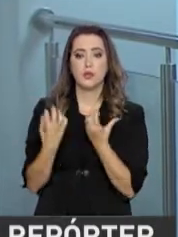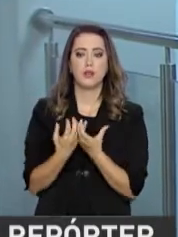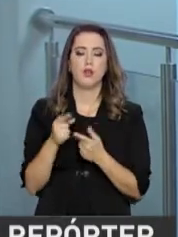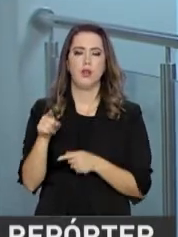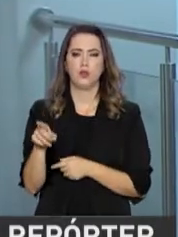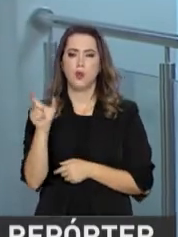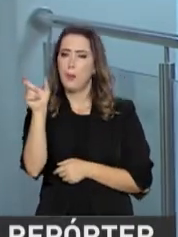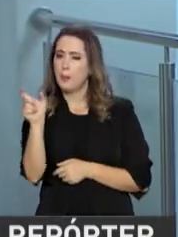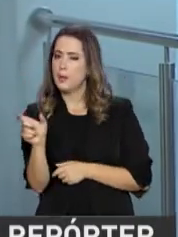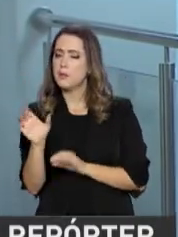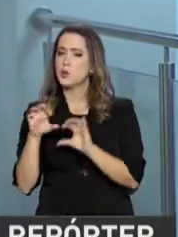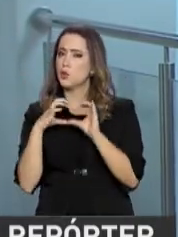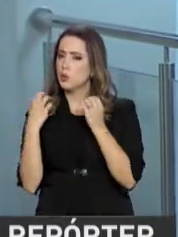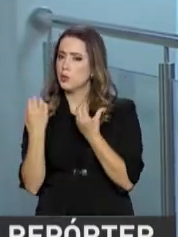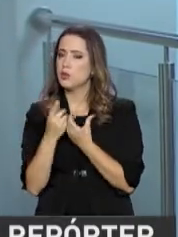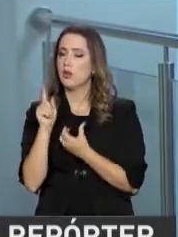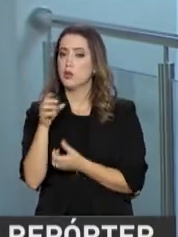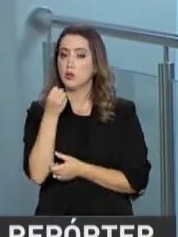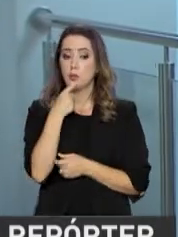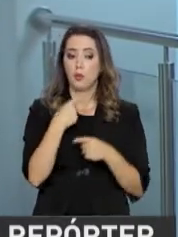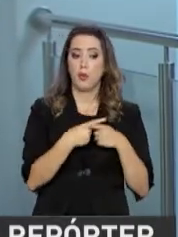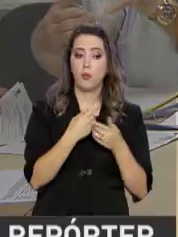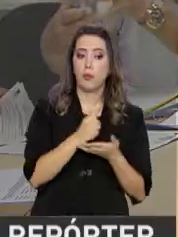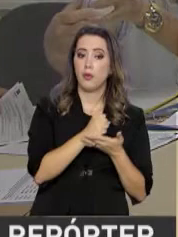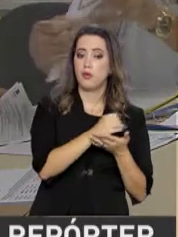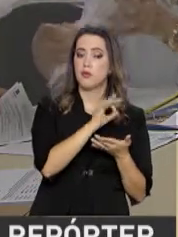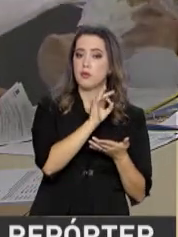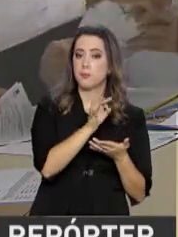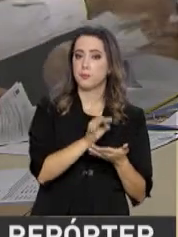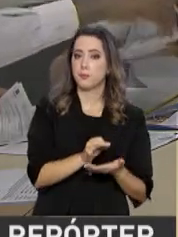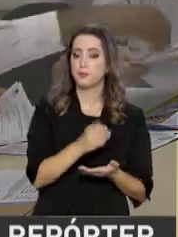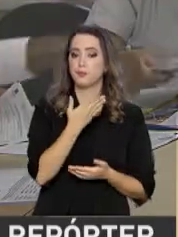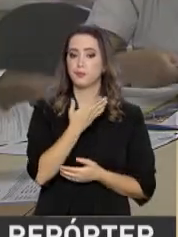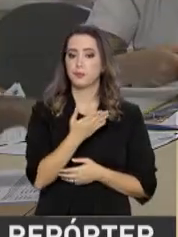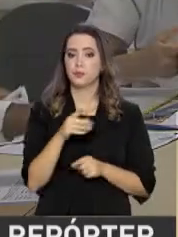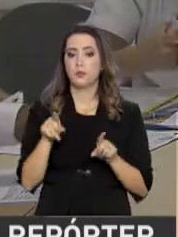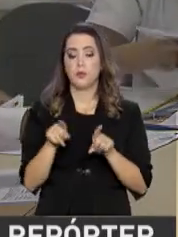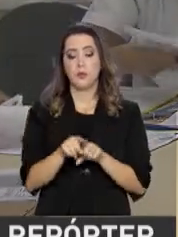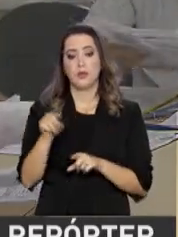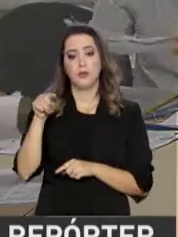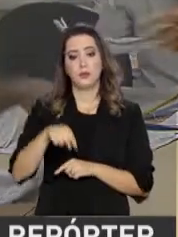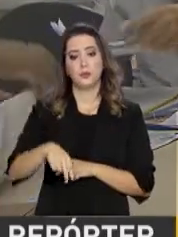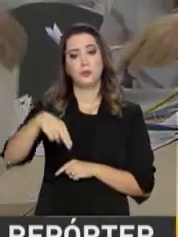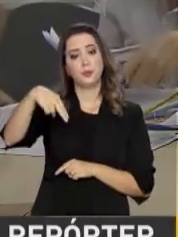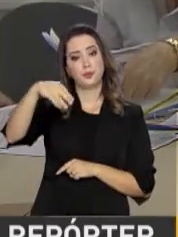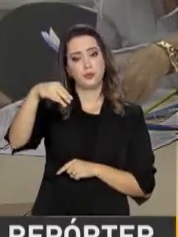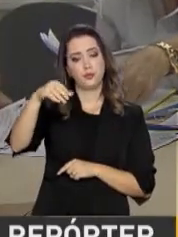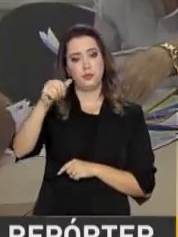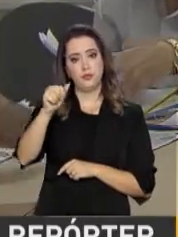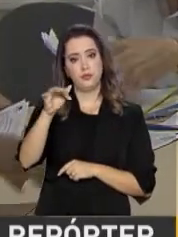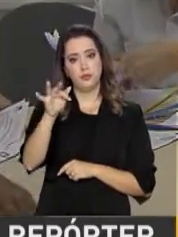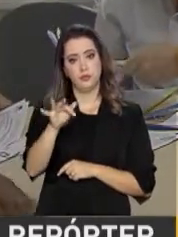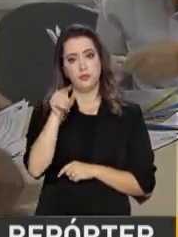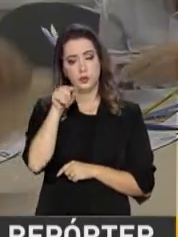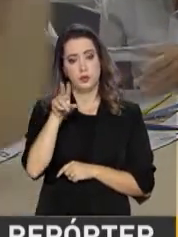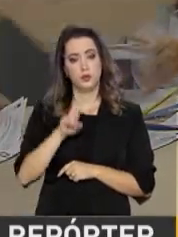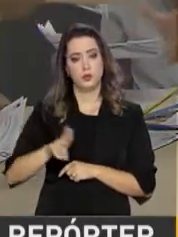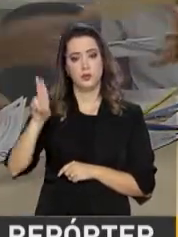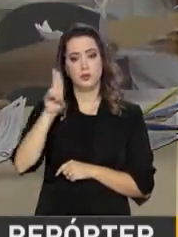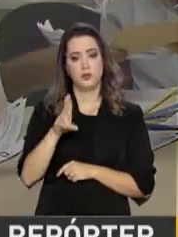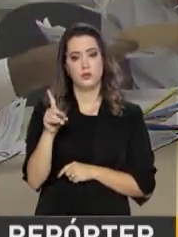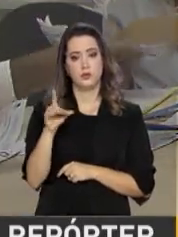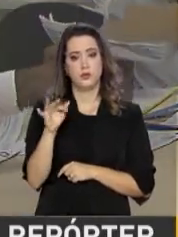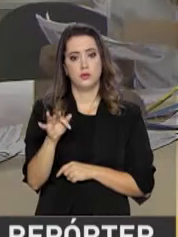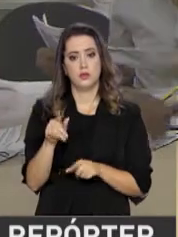uma prestação de serviço segura, consistente. Este núcleo de apoio contábil e fiscal fica em uma universidade do